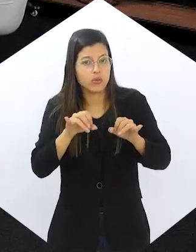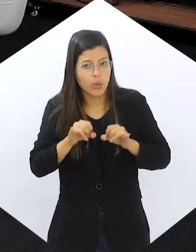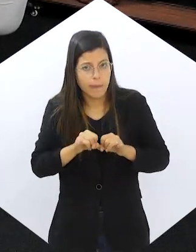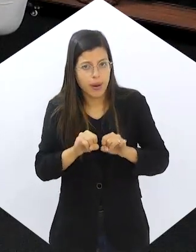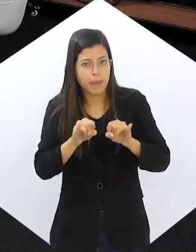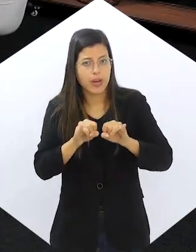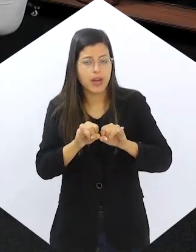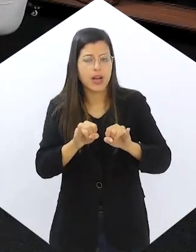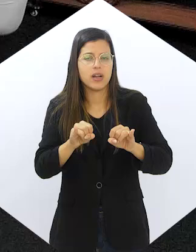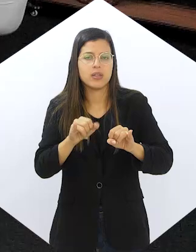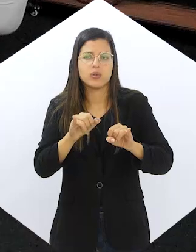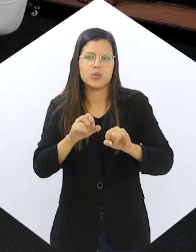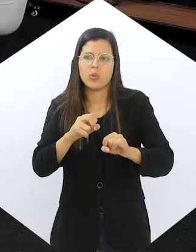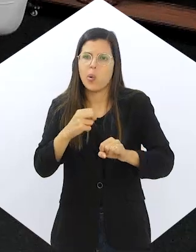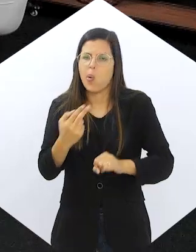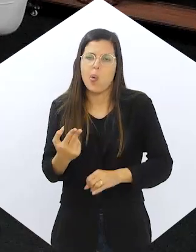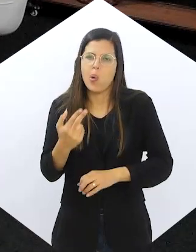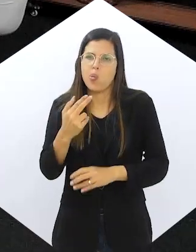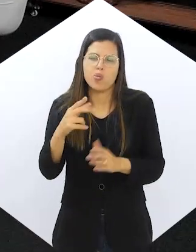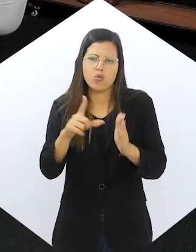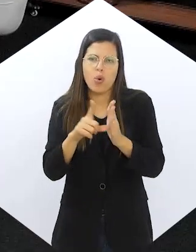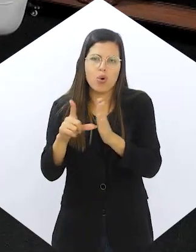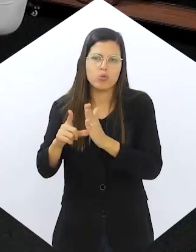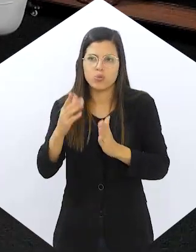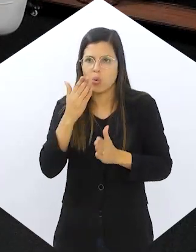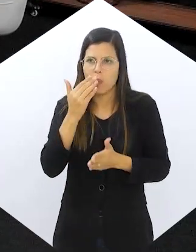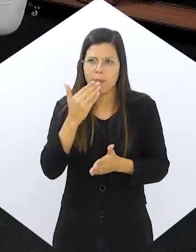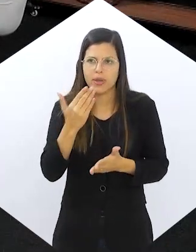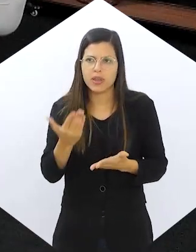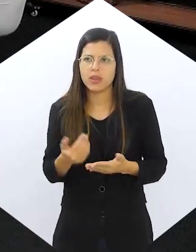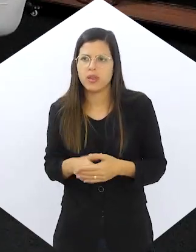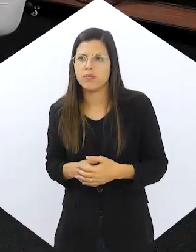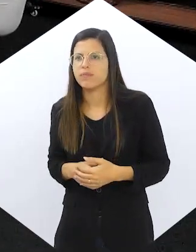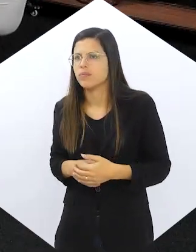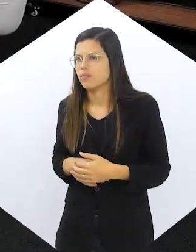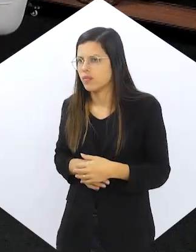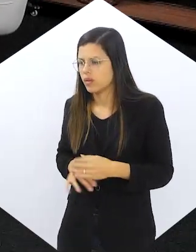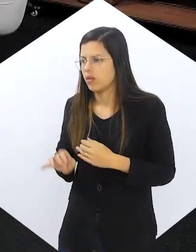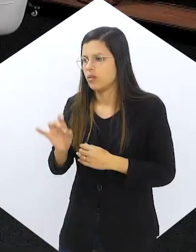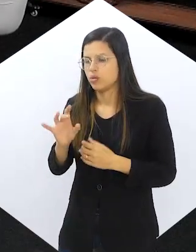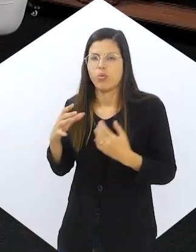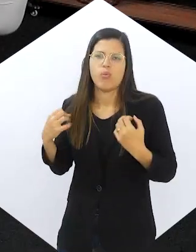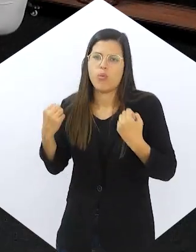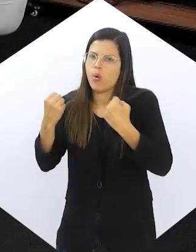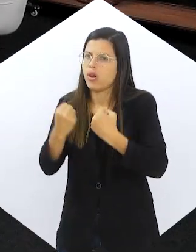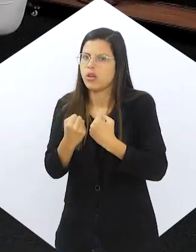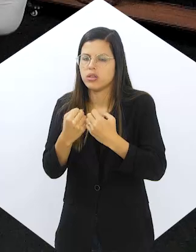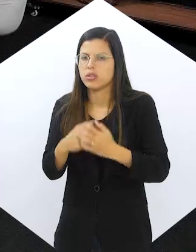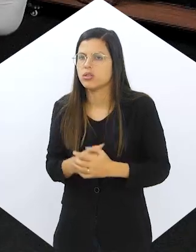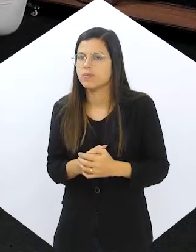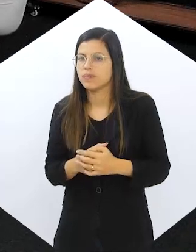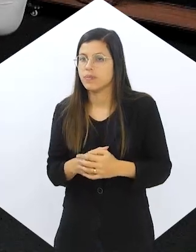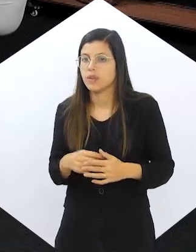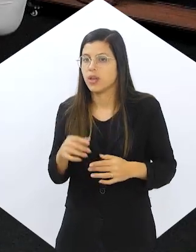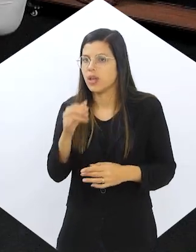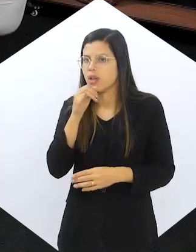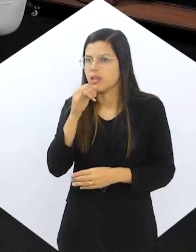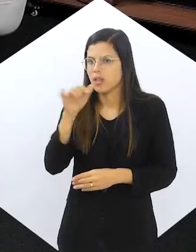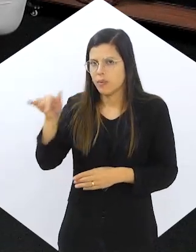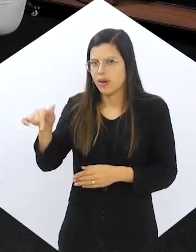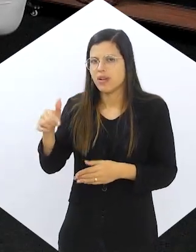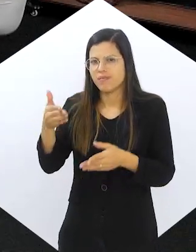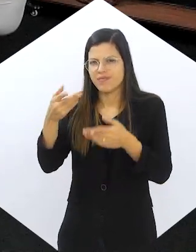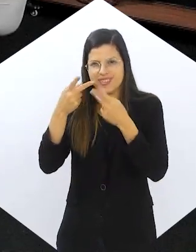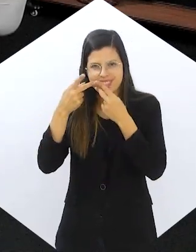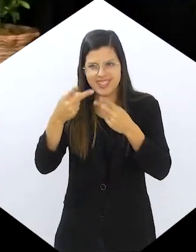uma lanchonete para ele entender que ele está ali trabalhando? Consegue? Colete. O Rudá, por exemplo, ele vai sempre lá na